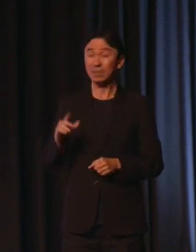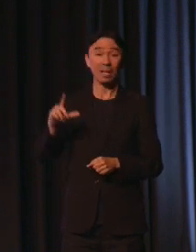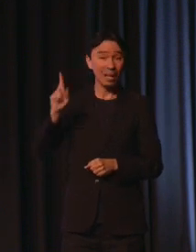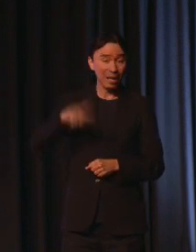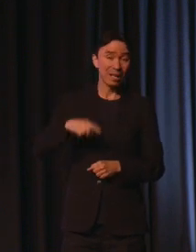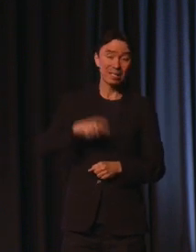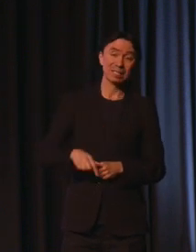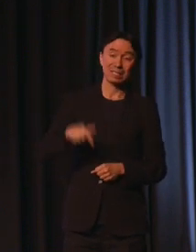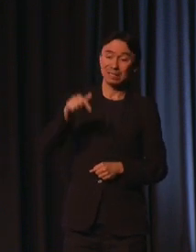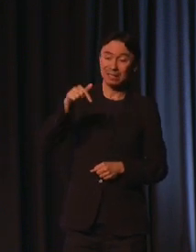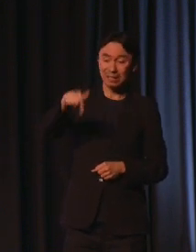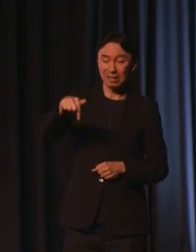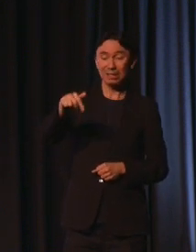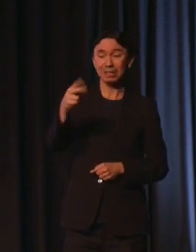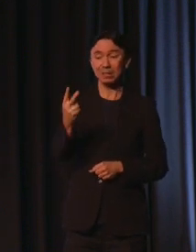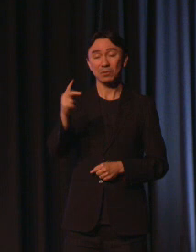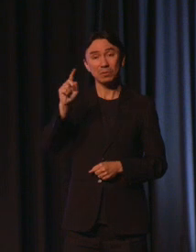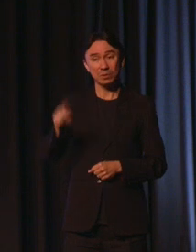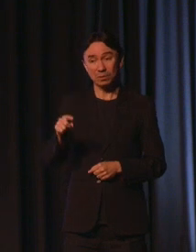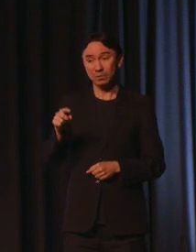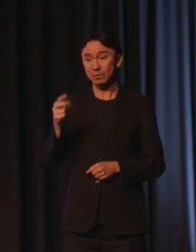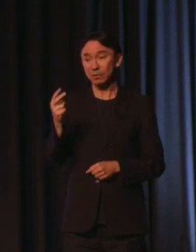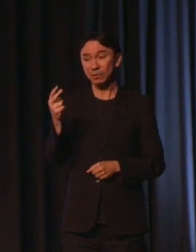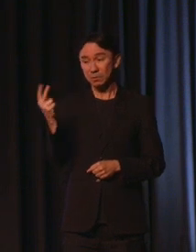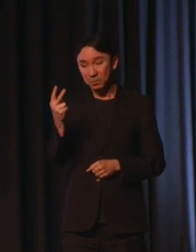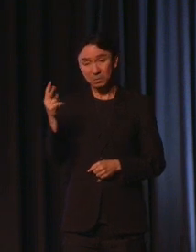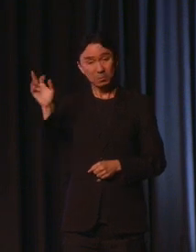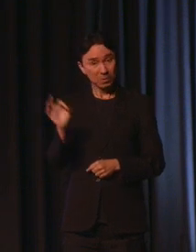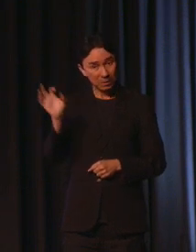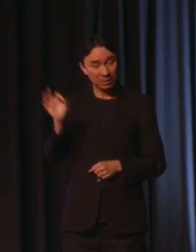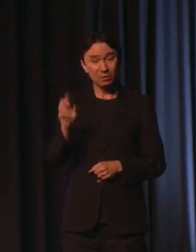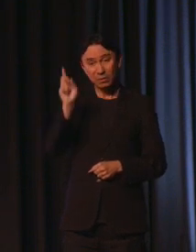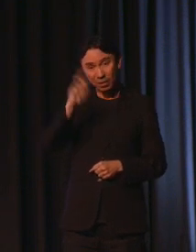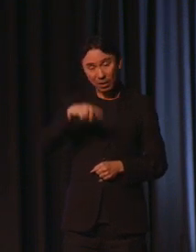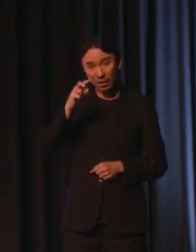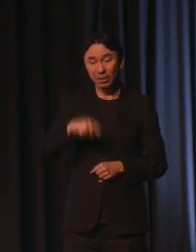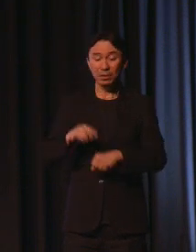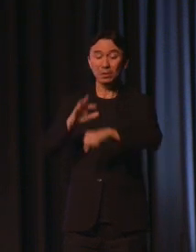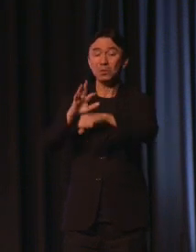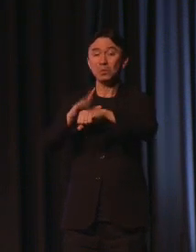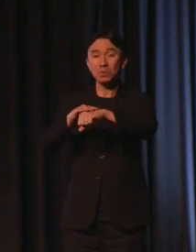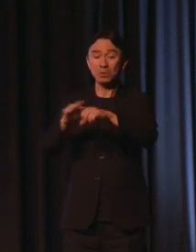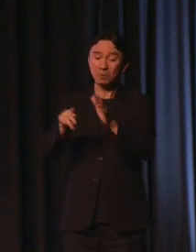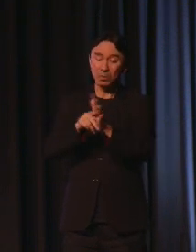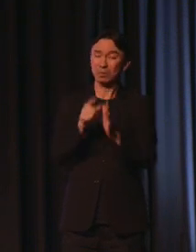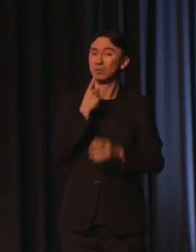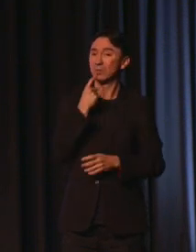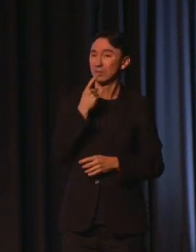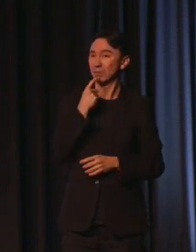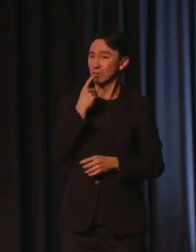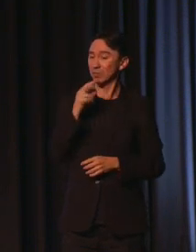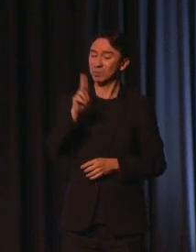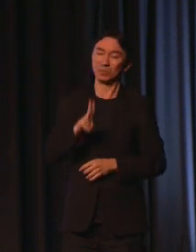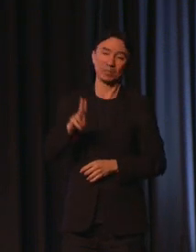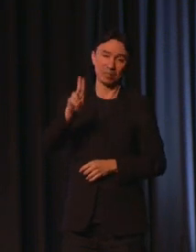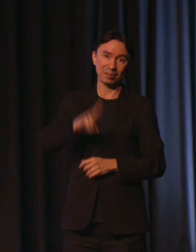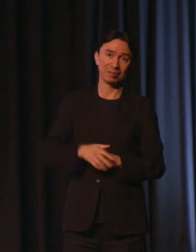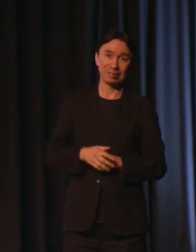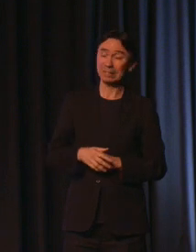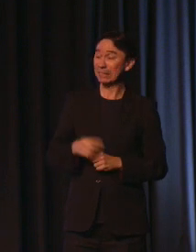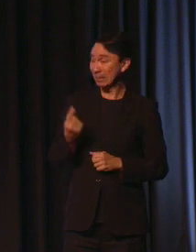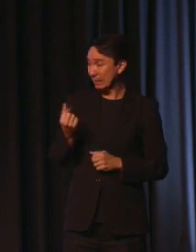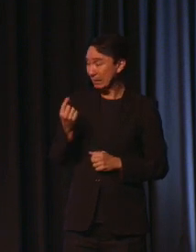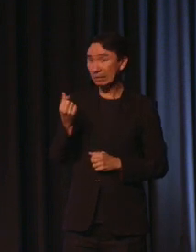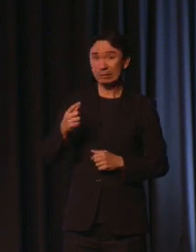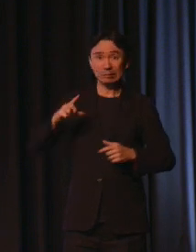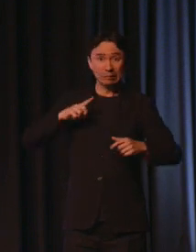72,22% utilizado para as hemofilias. Tá? Então, o volume é muito grande de orçamento, então a gente tem que